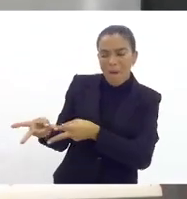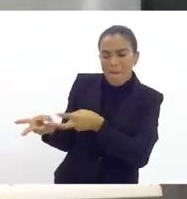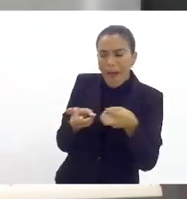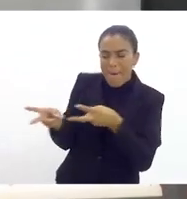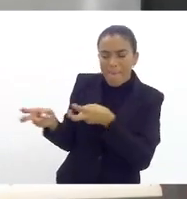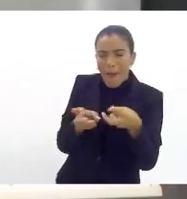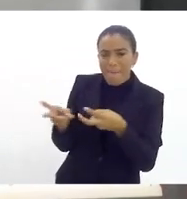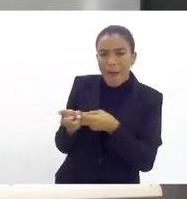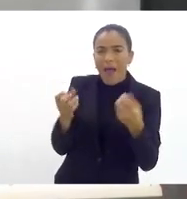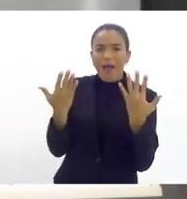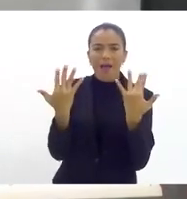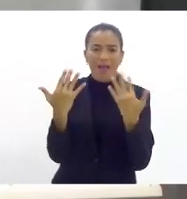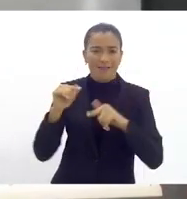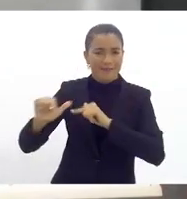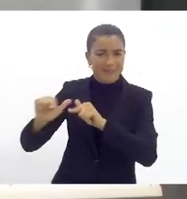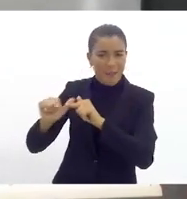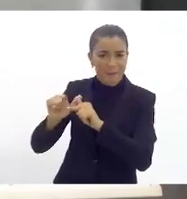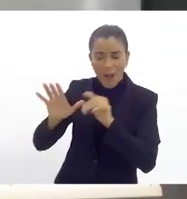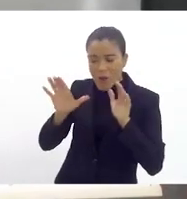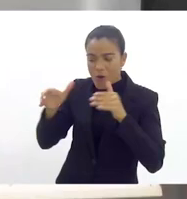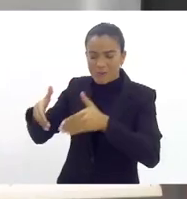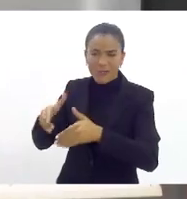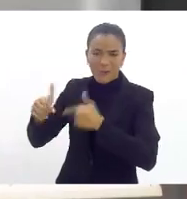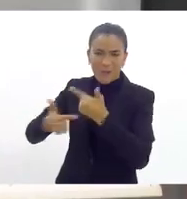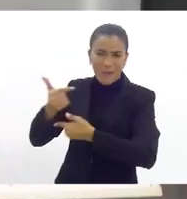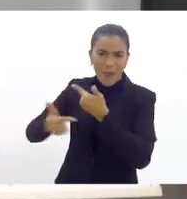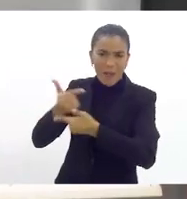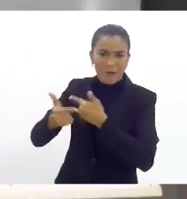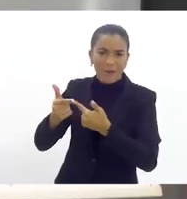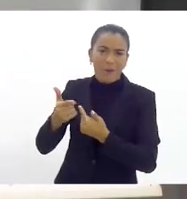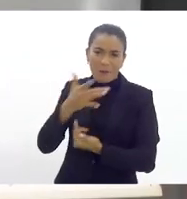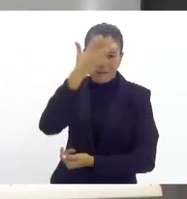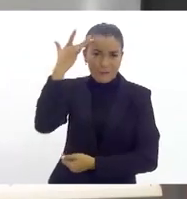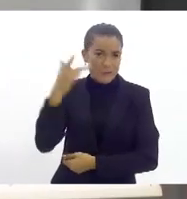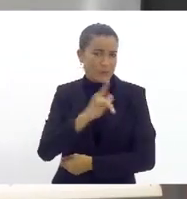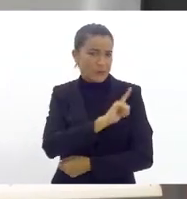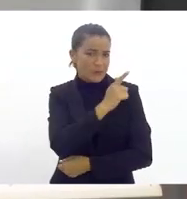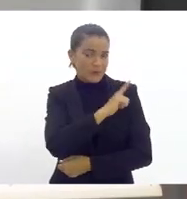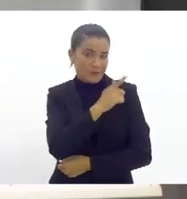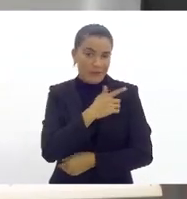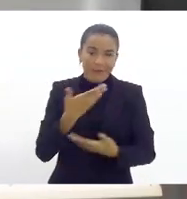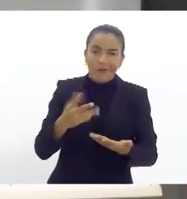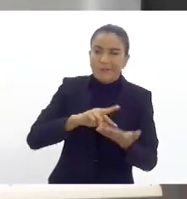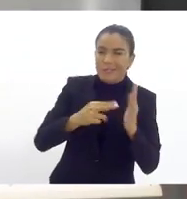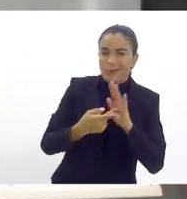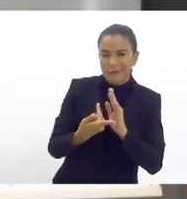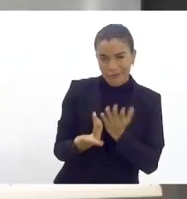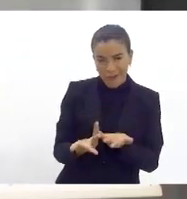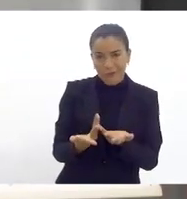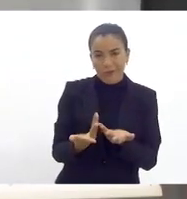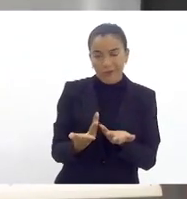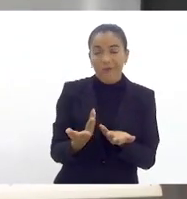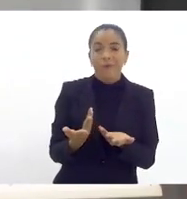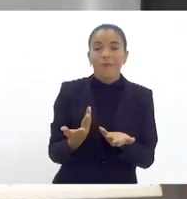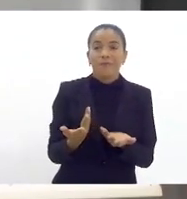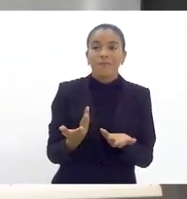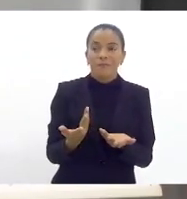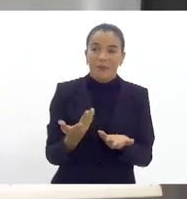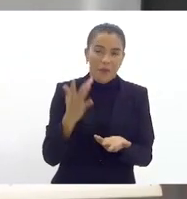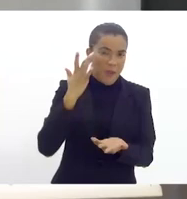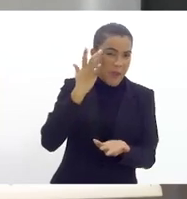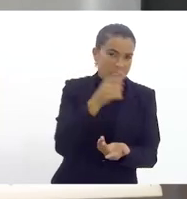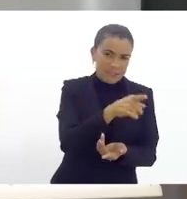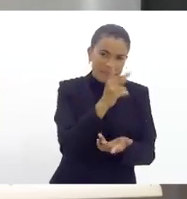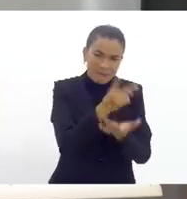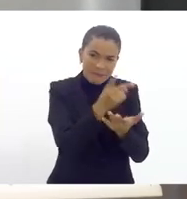exploração do trabalho e da Hiper concentração do produto do trabalho nas mãos dos gestores né ou seja Trocando em Miúdos É acho